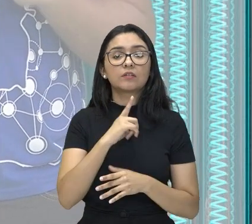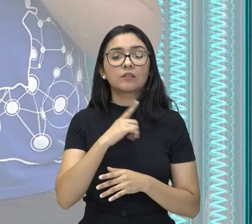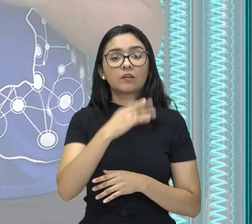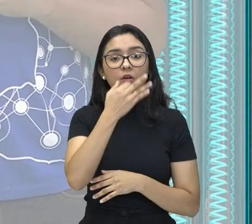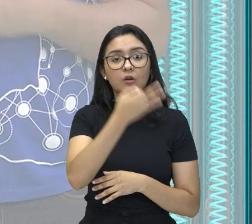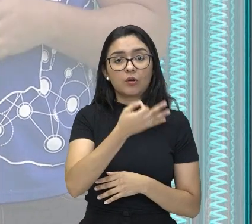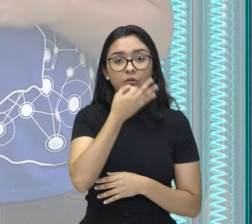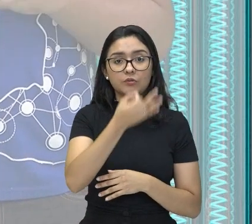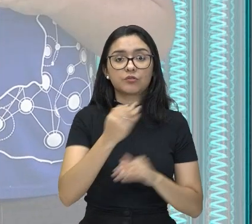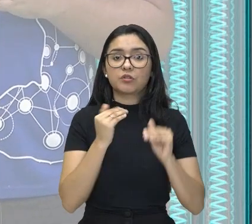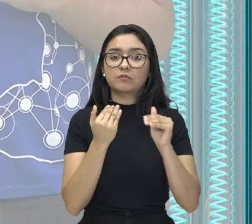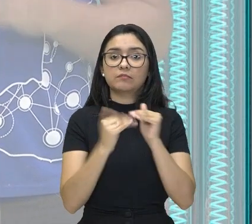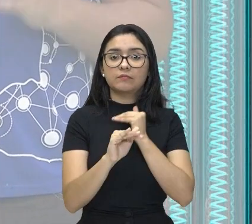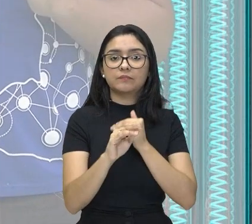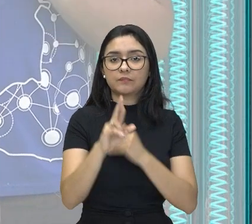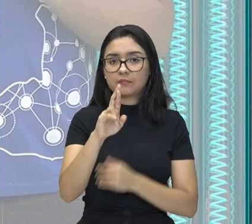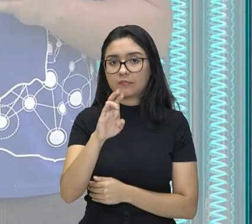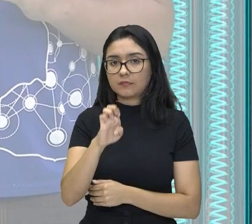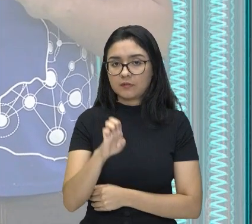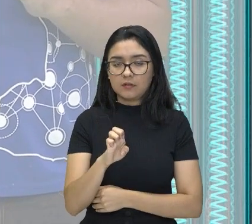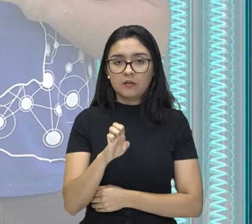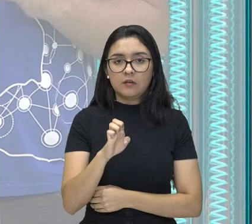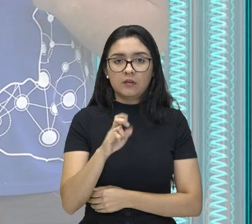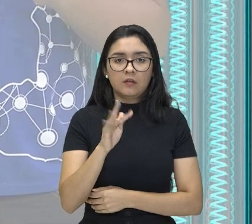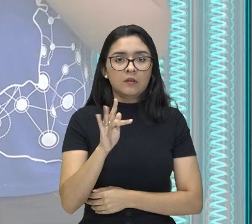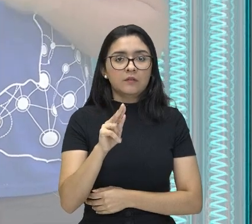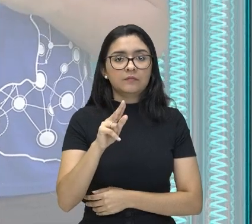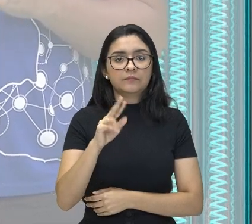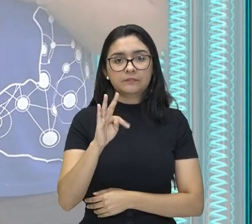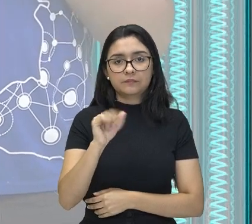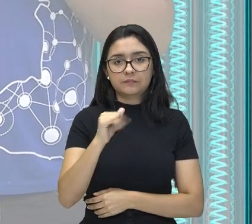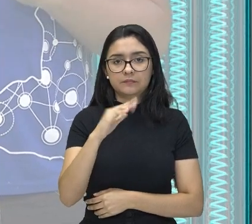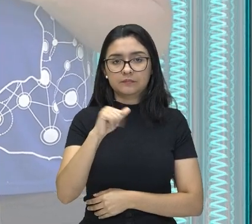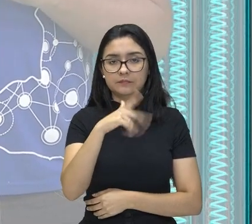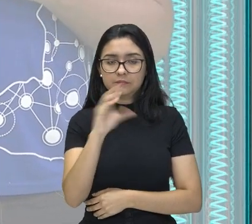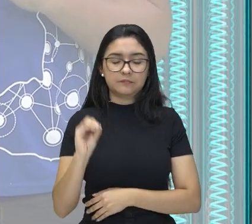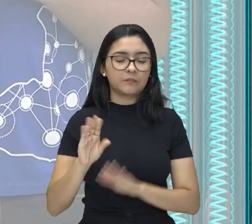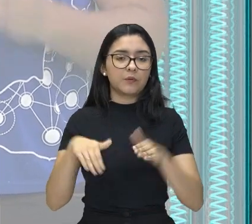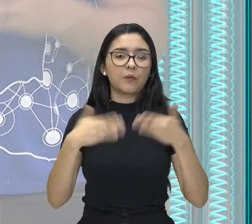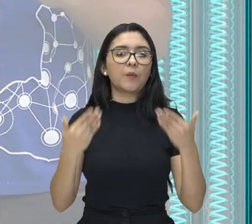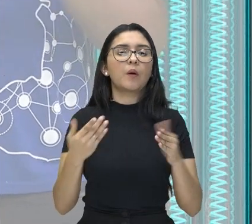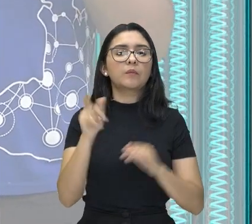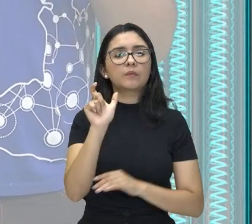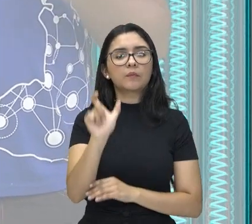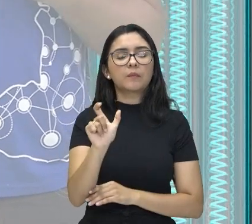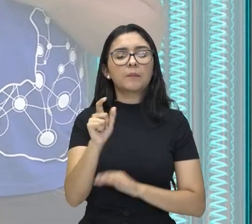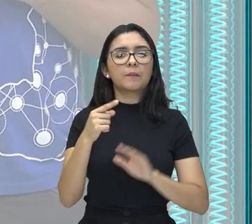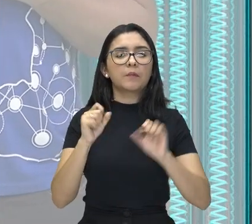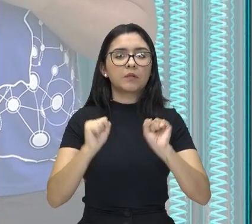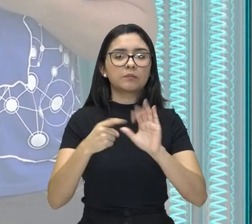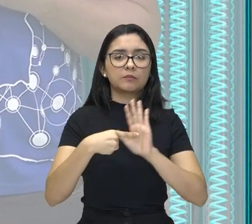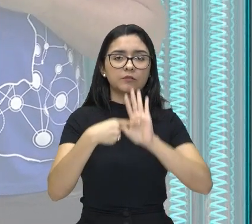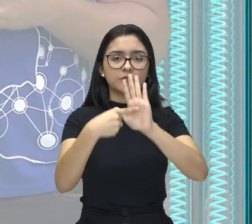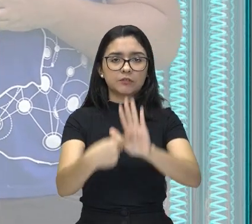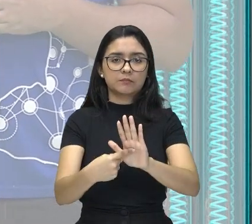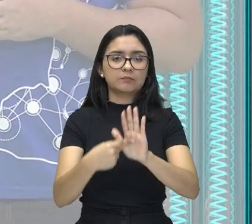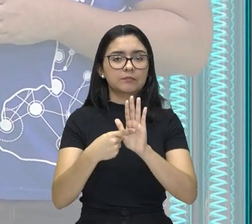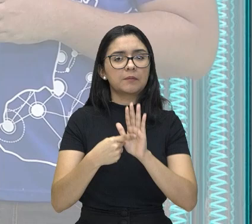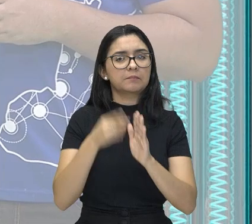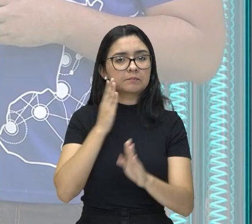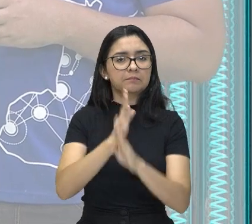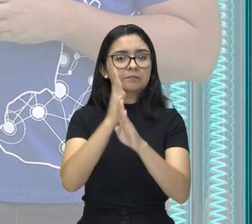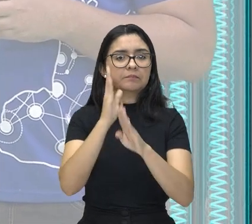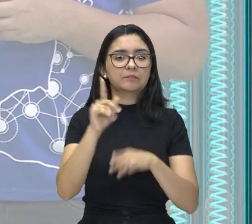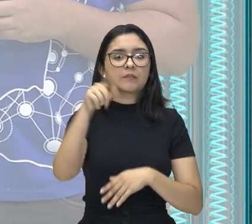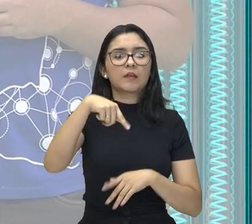argumentativo de refutação. E qual termo nós podemos destacar para evidenciar isso logo no início da sua fala? Exatamente